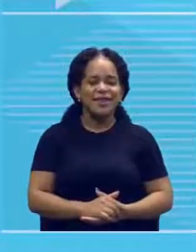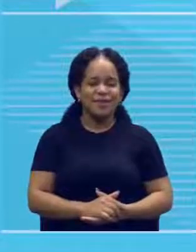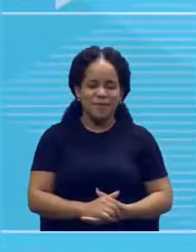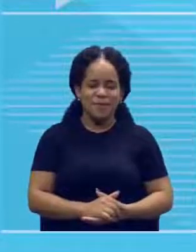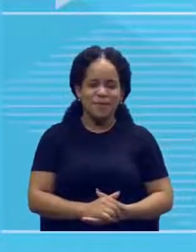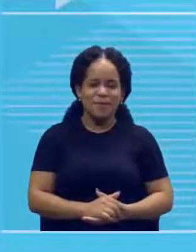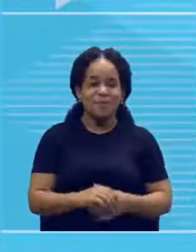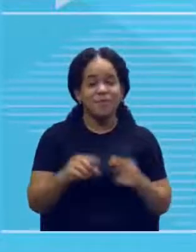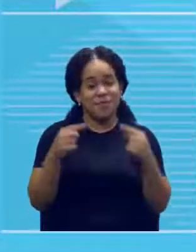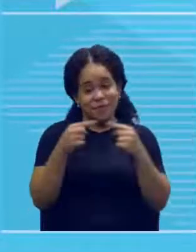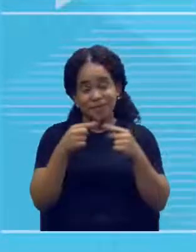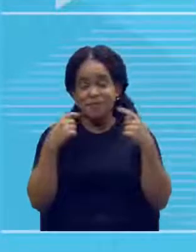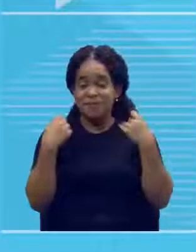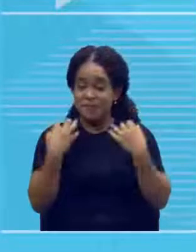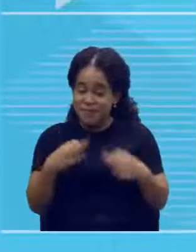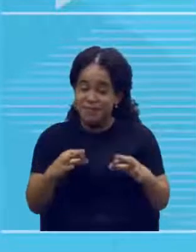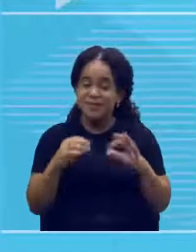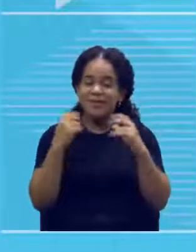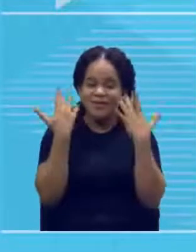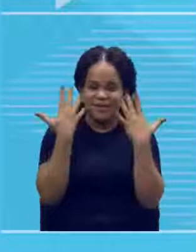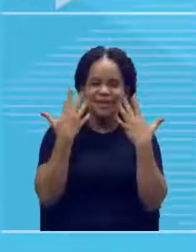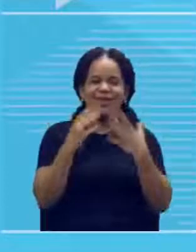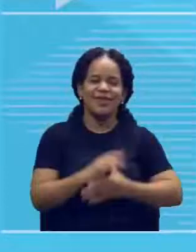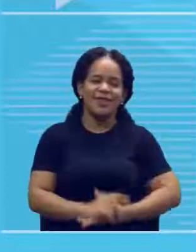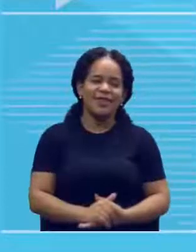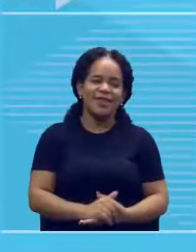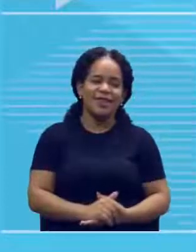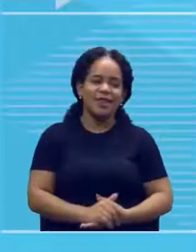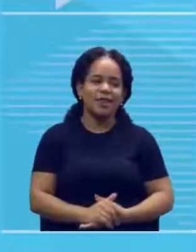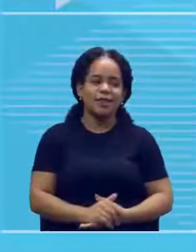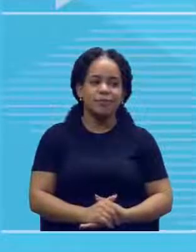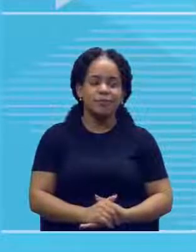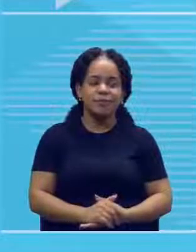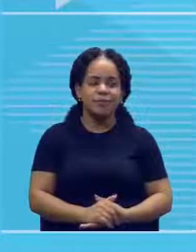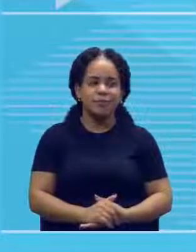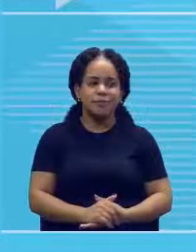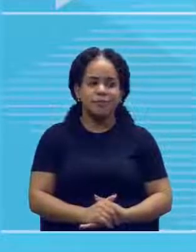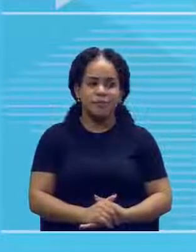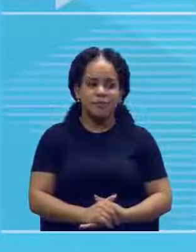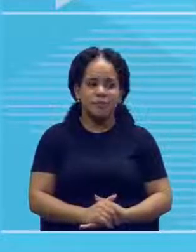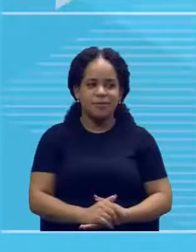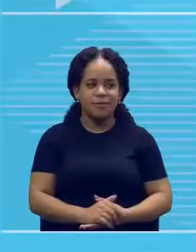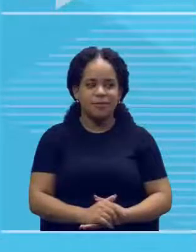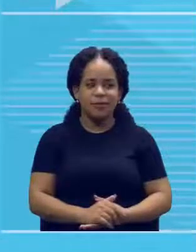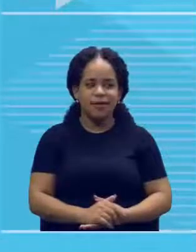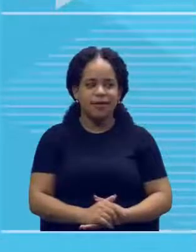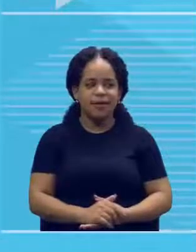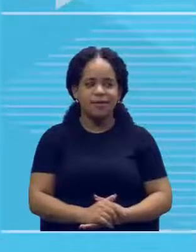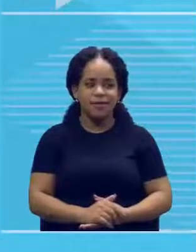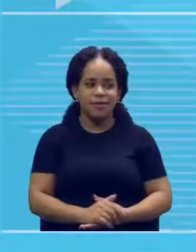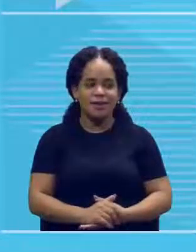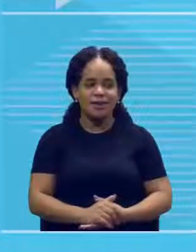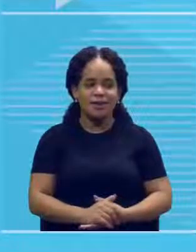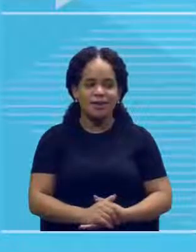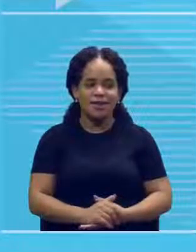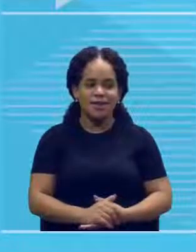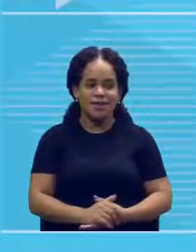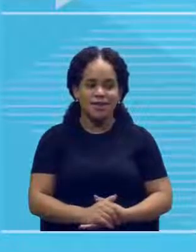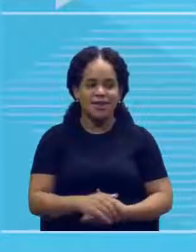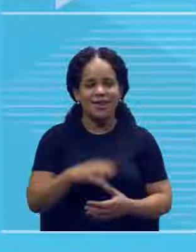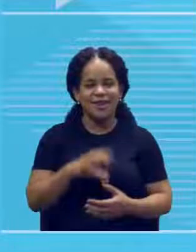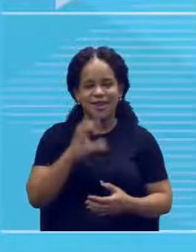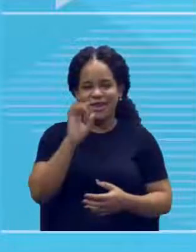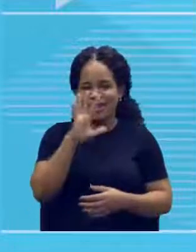Não dá, tem que ser com as mãos, hein? E aí, o que mais? É o Tchan, ó, é pagodeira.